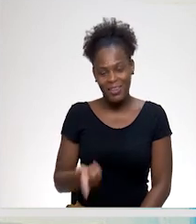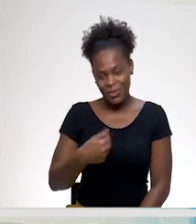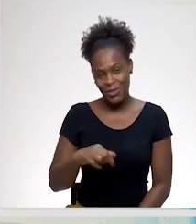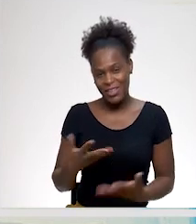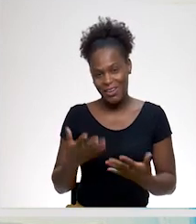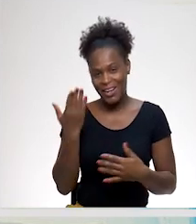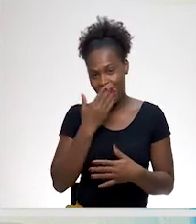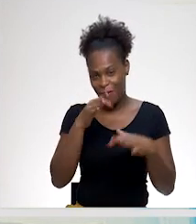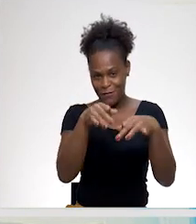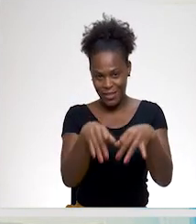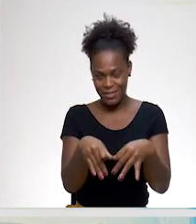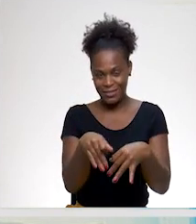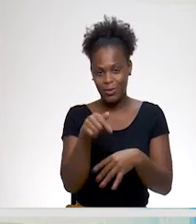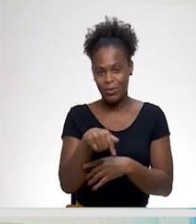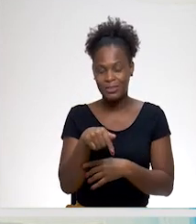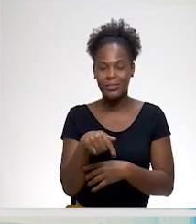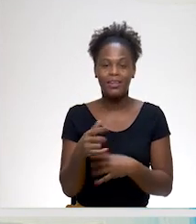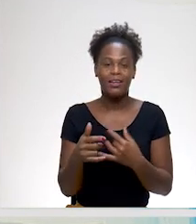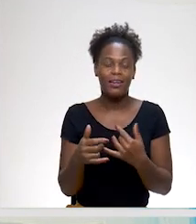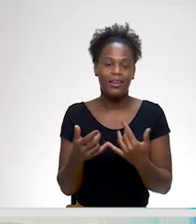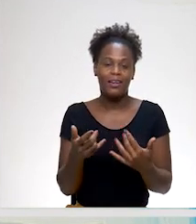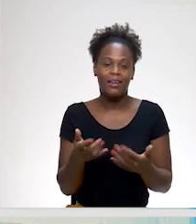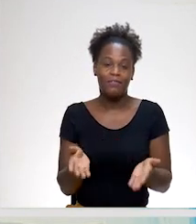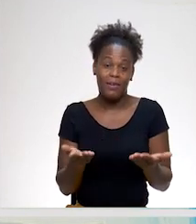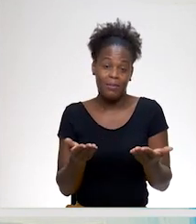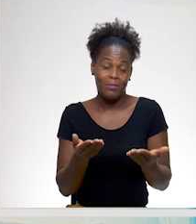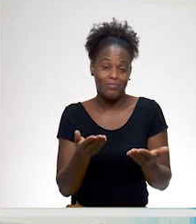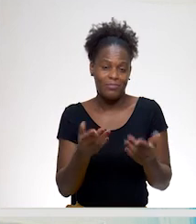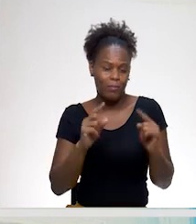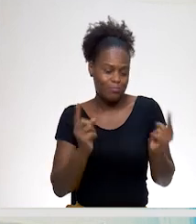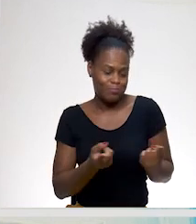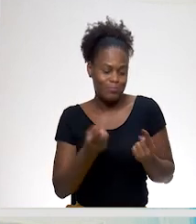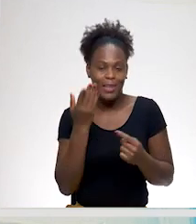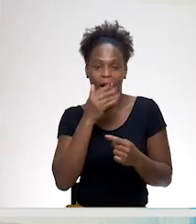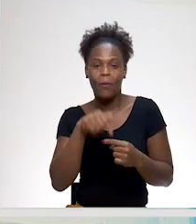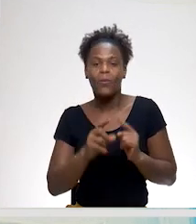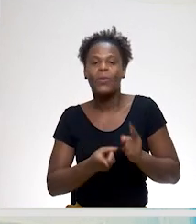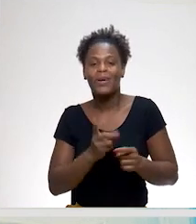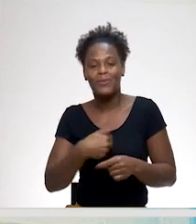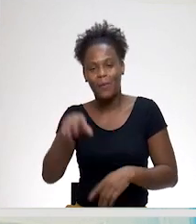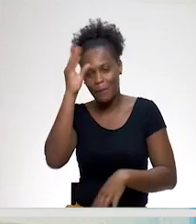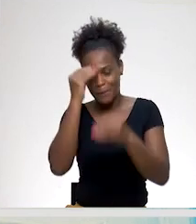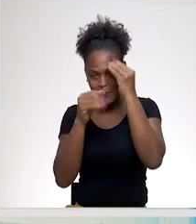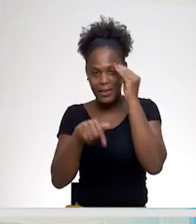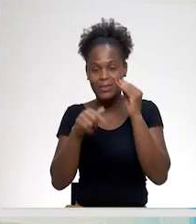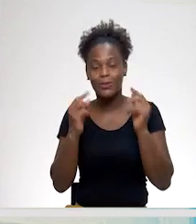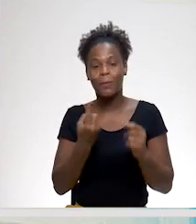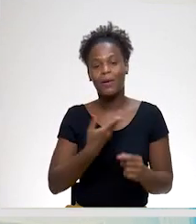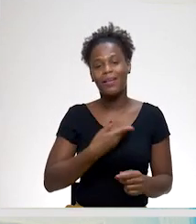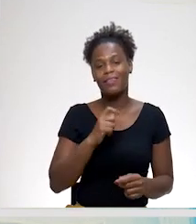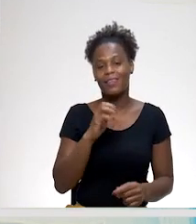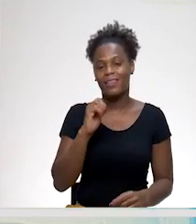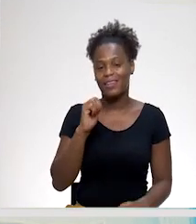Chegamos ao final da nossa aula de hoje e então vamos fazer uma pequena síntese daquilo que nós aprendemos sobre